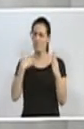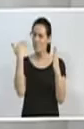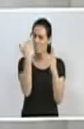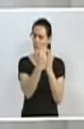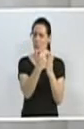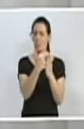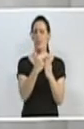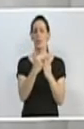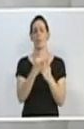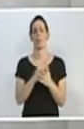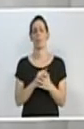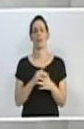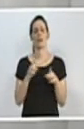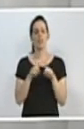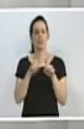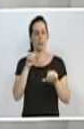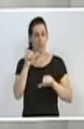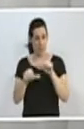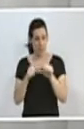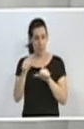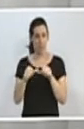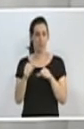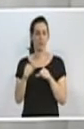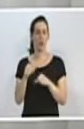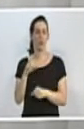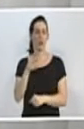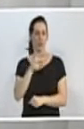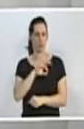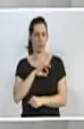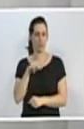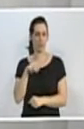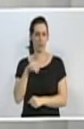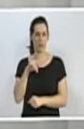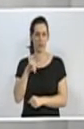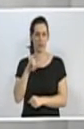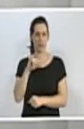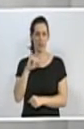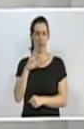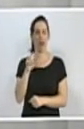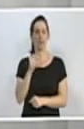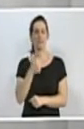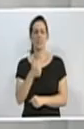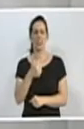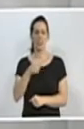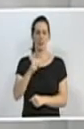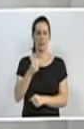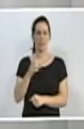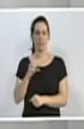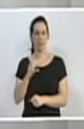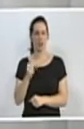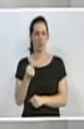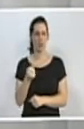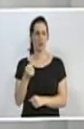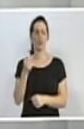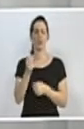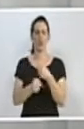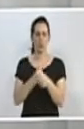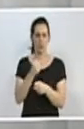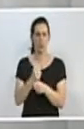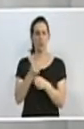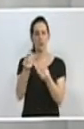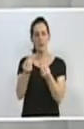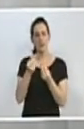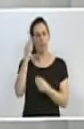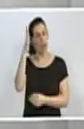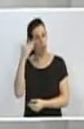e transformam a nossa querida Polícia Militar, nesses seus 181 anos de existência, na nossa honra,